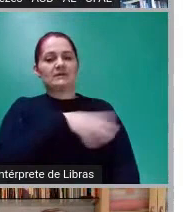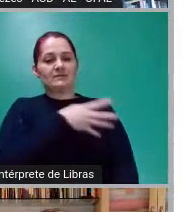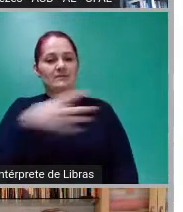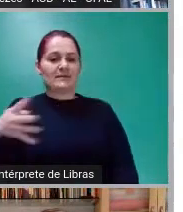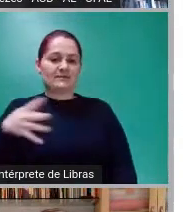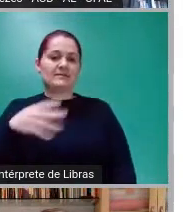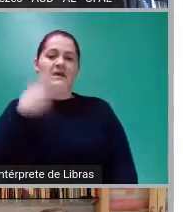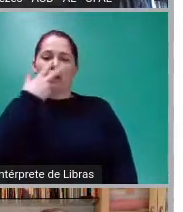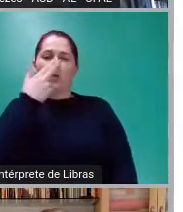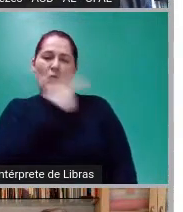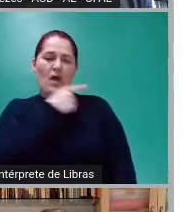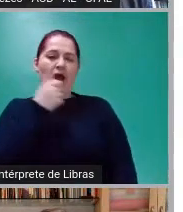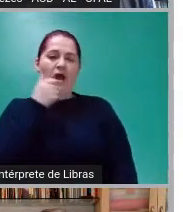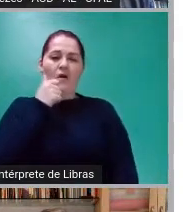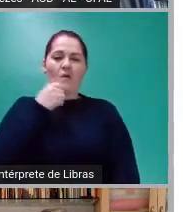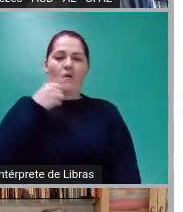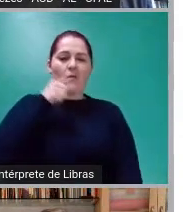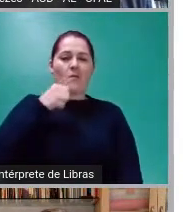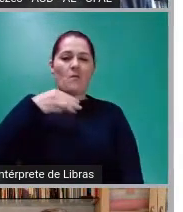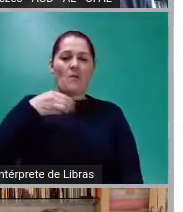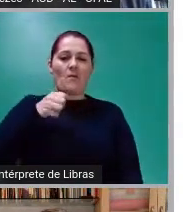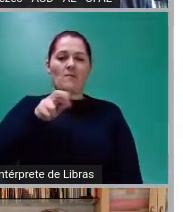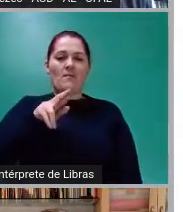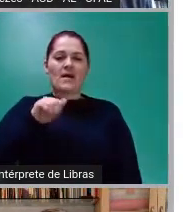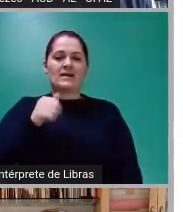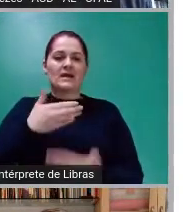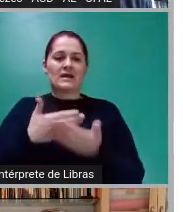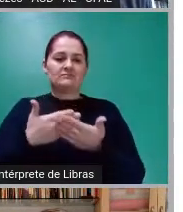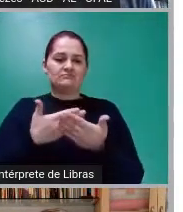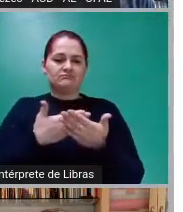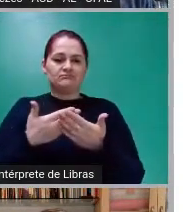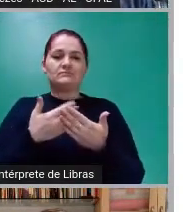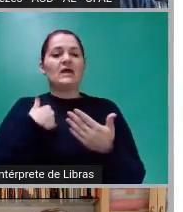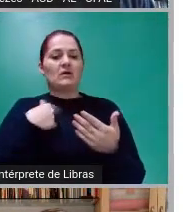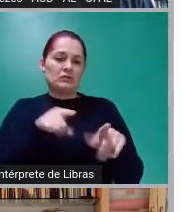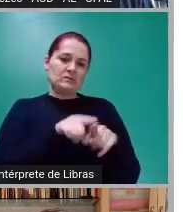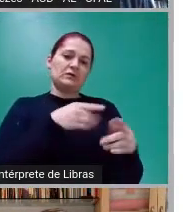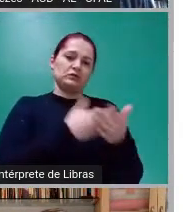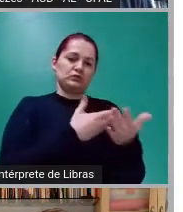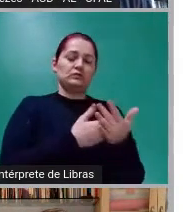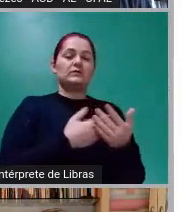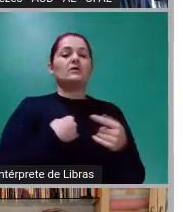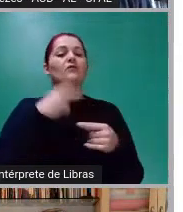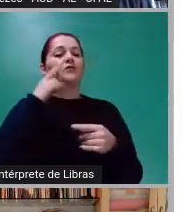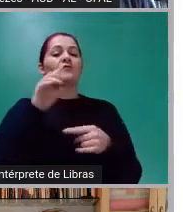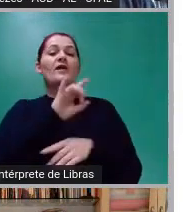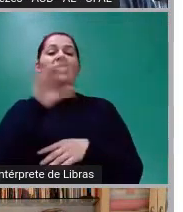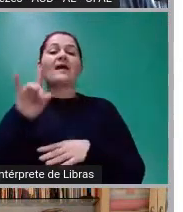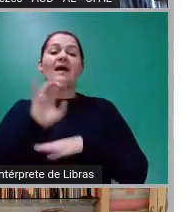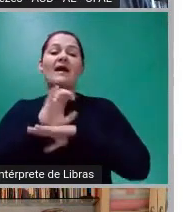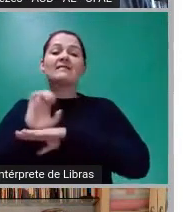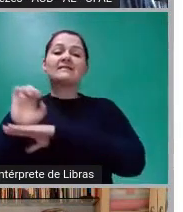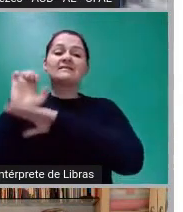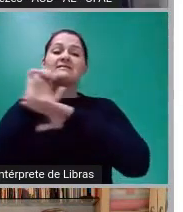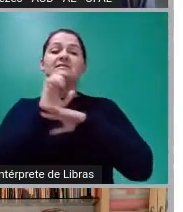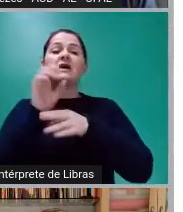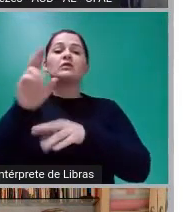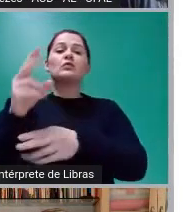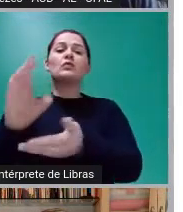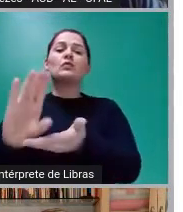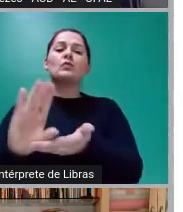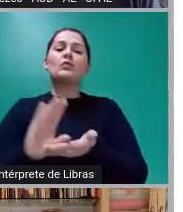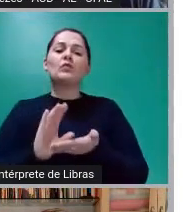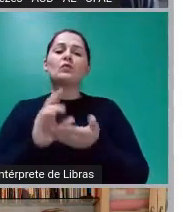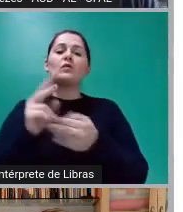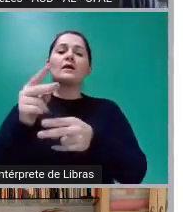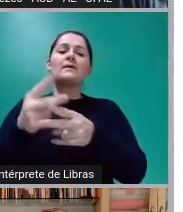e fui ver, estado por estado, como é que foram os empréstimos externos. E a primeira coisa que nós constatamos é que grande parte dos empréstimos